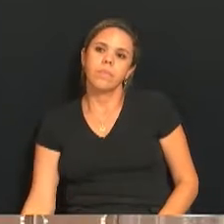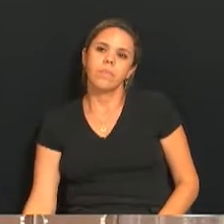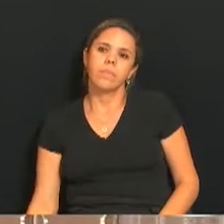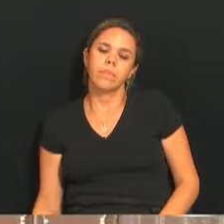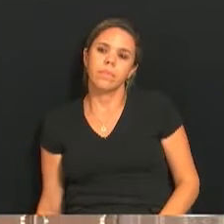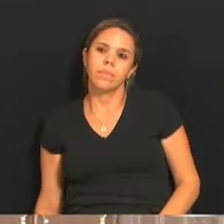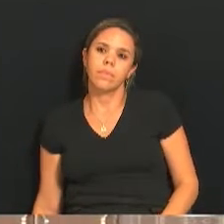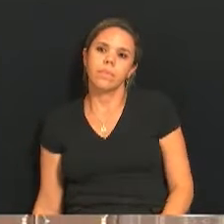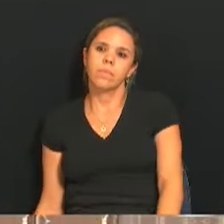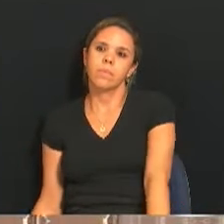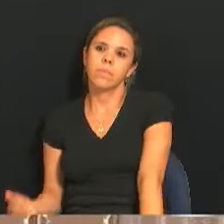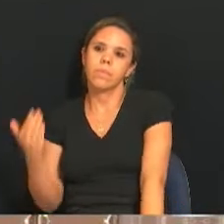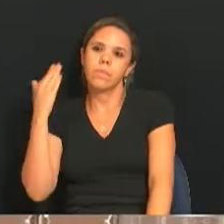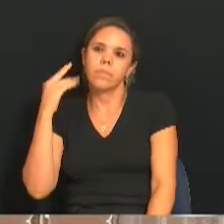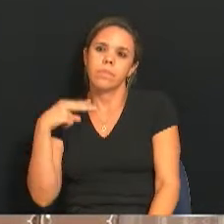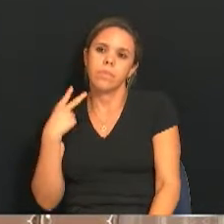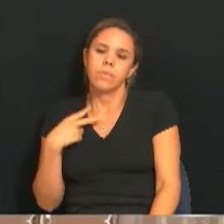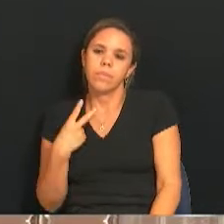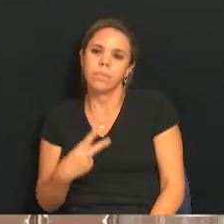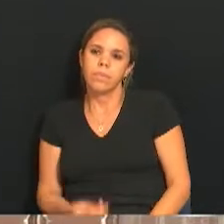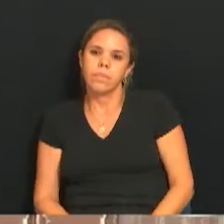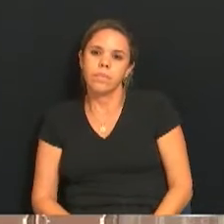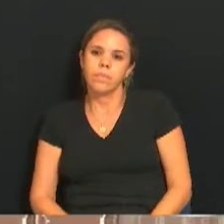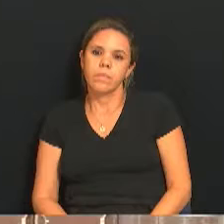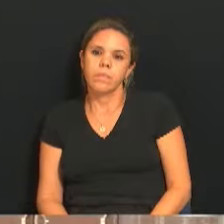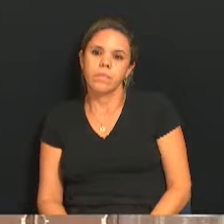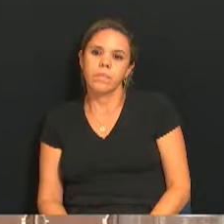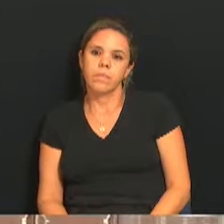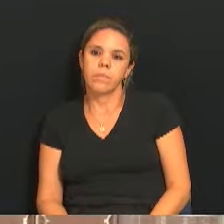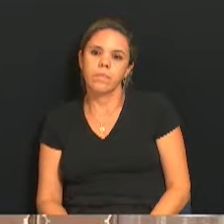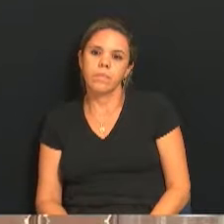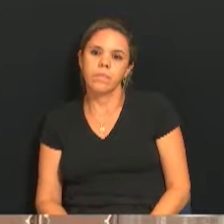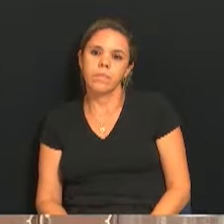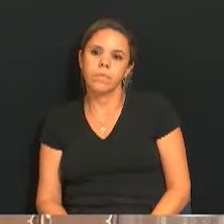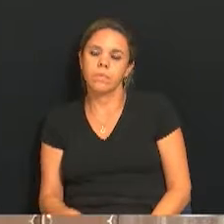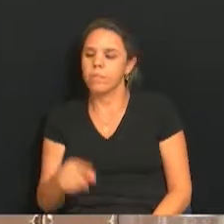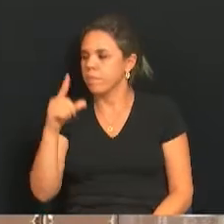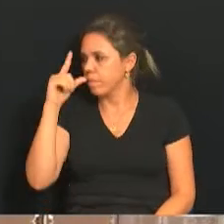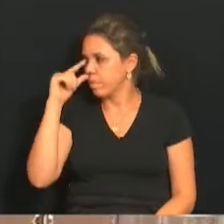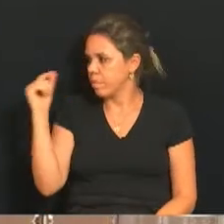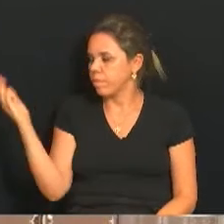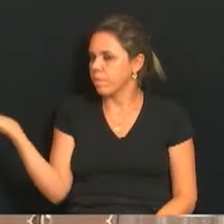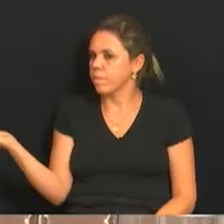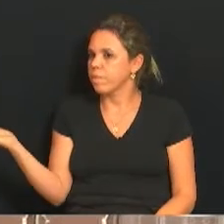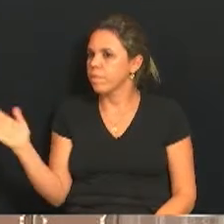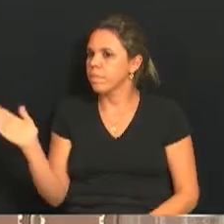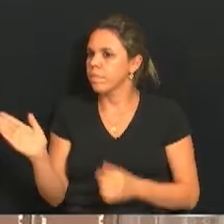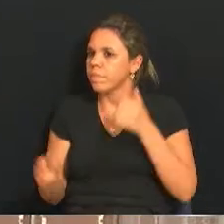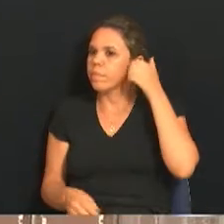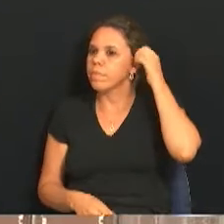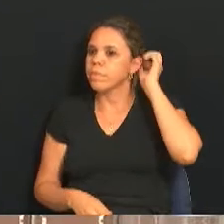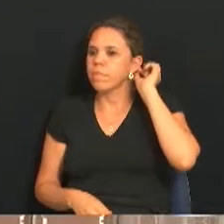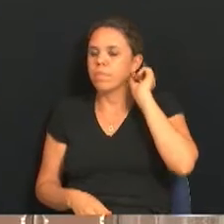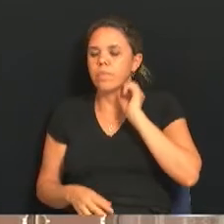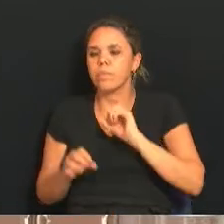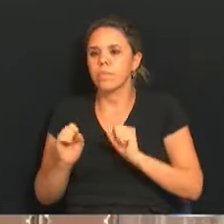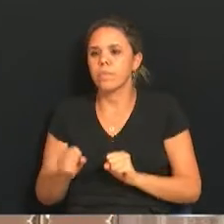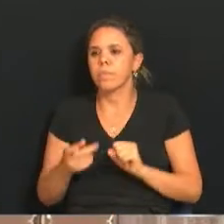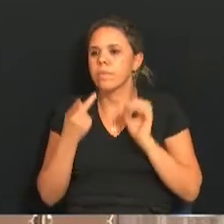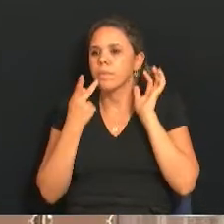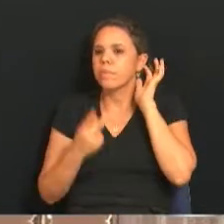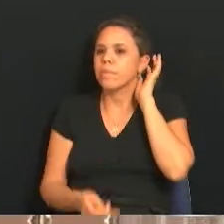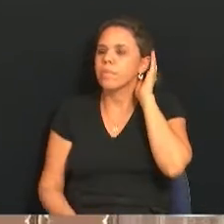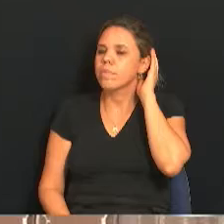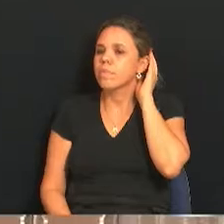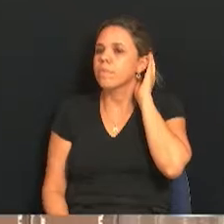Agradeço o vereador Arnaldo Salvetti, tá junto conosco aqui, já daqui a pouco já vai poder falar um pouco.